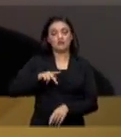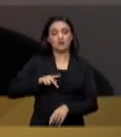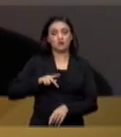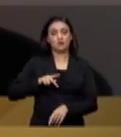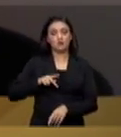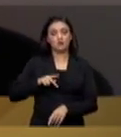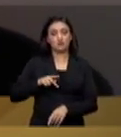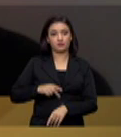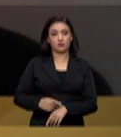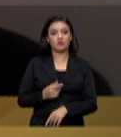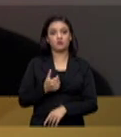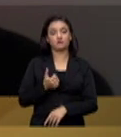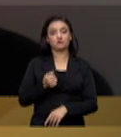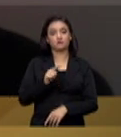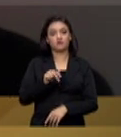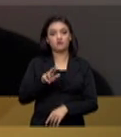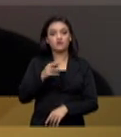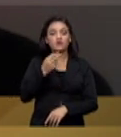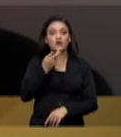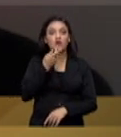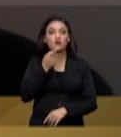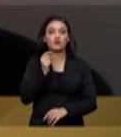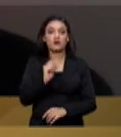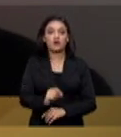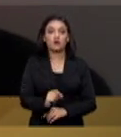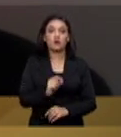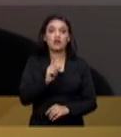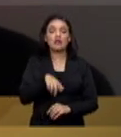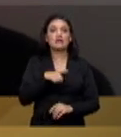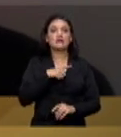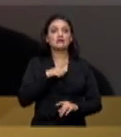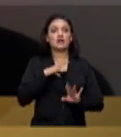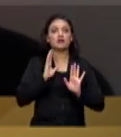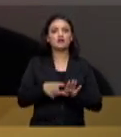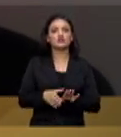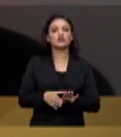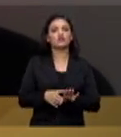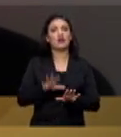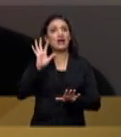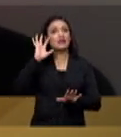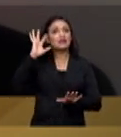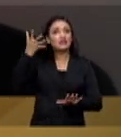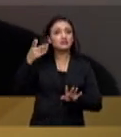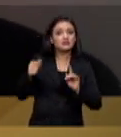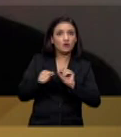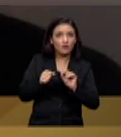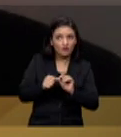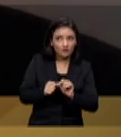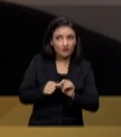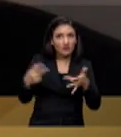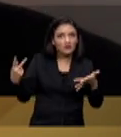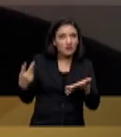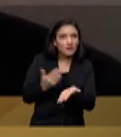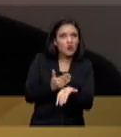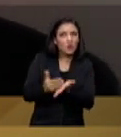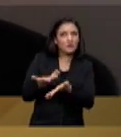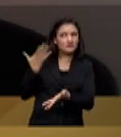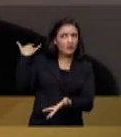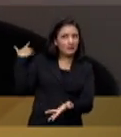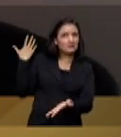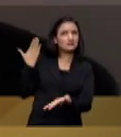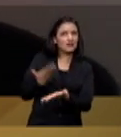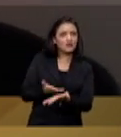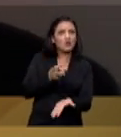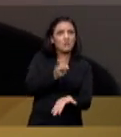agravo, pugna pela atribuição de eficácia prospectiva à decisão recorrida, preservando-se